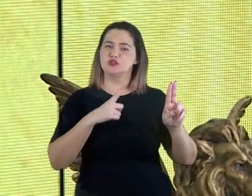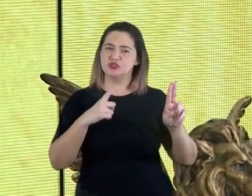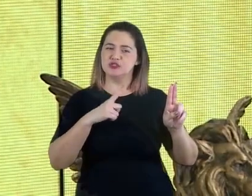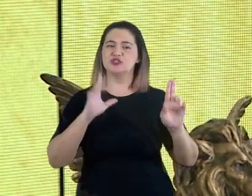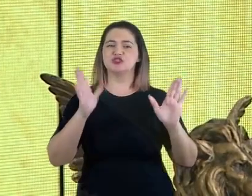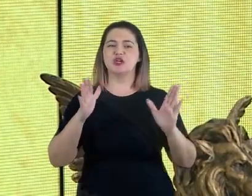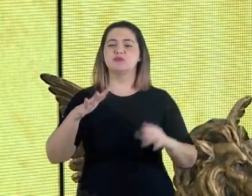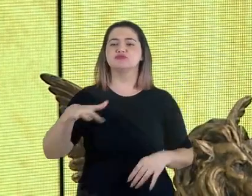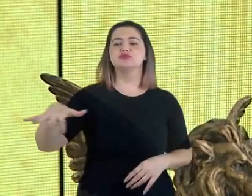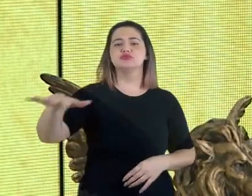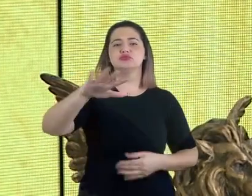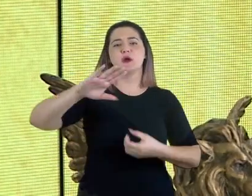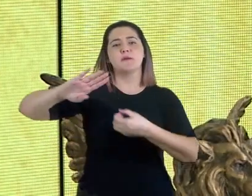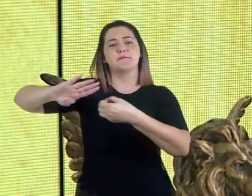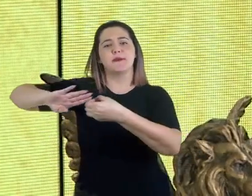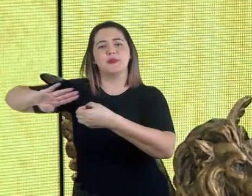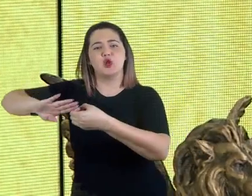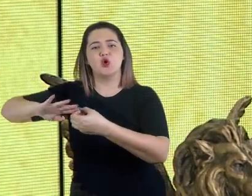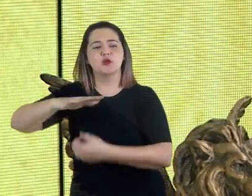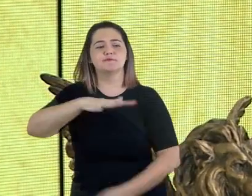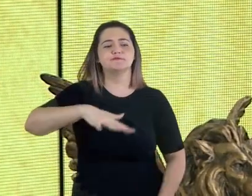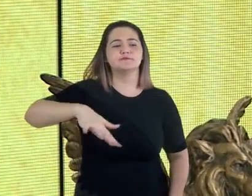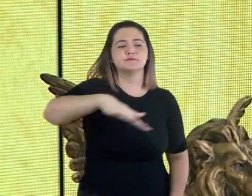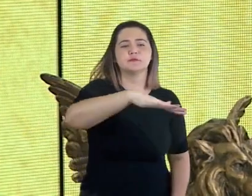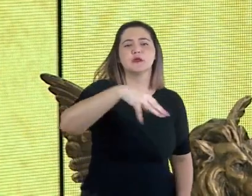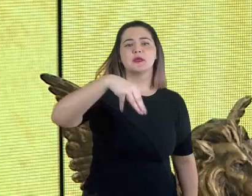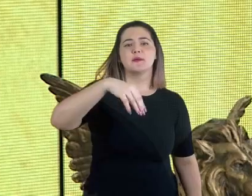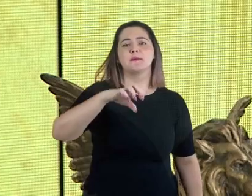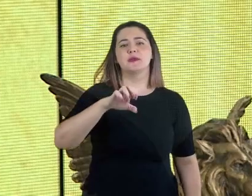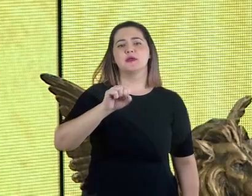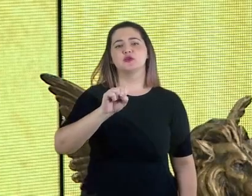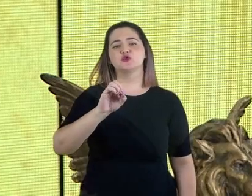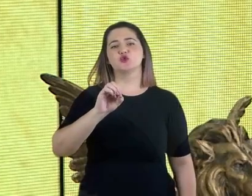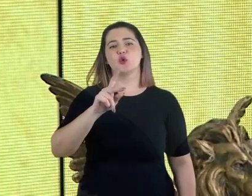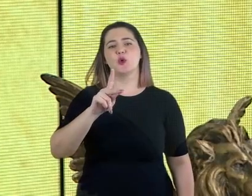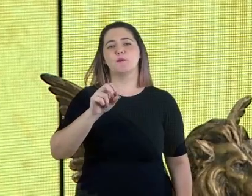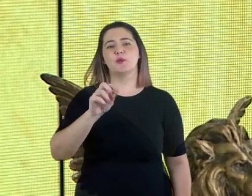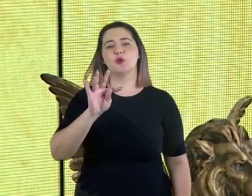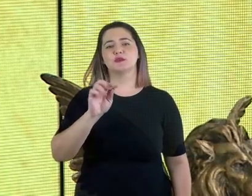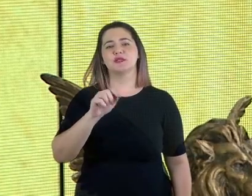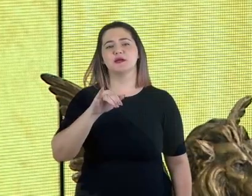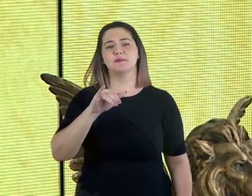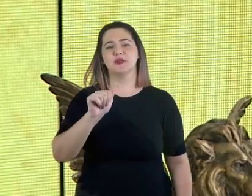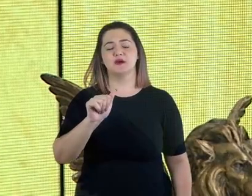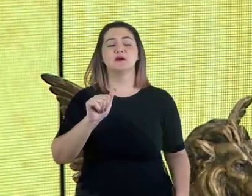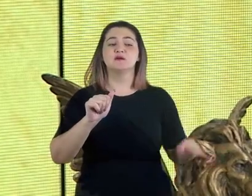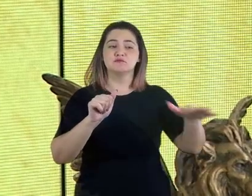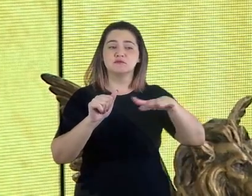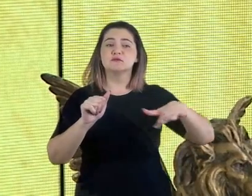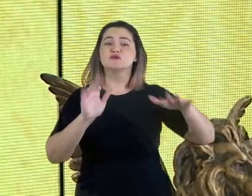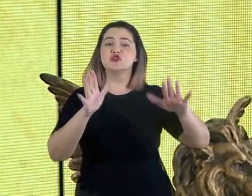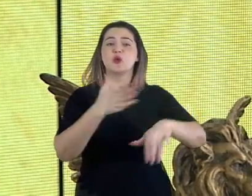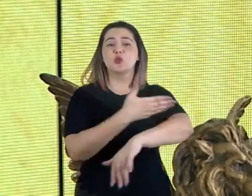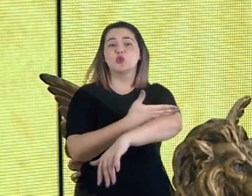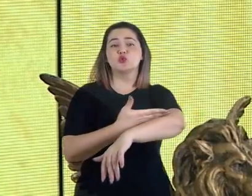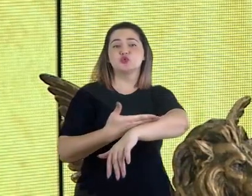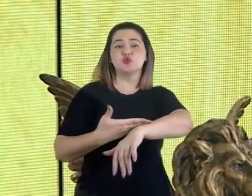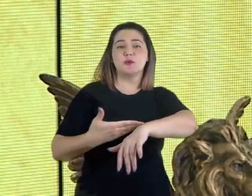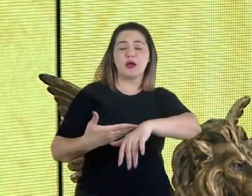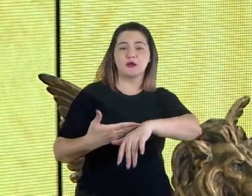Babilônia, na antiga Mesopotâmia, como sendo o tempo em meio ao qual, ou após o qual, o